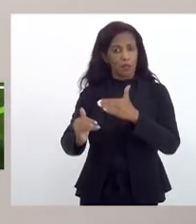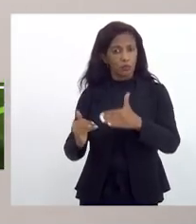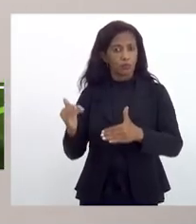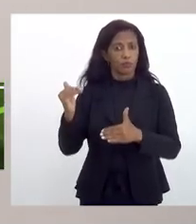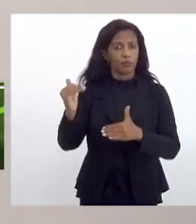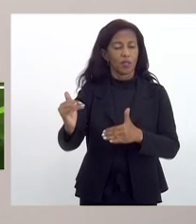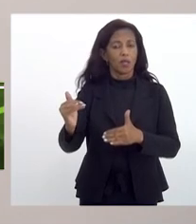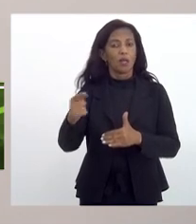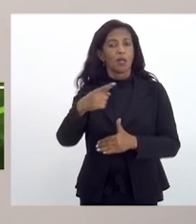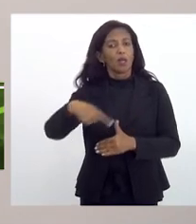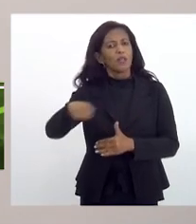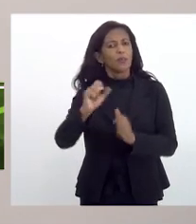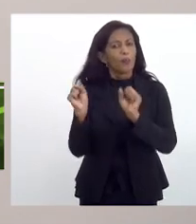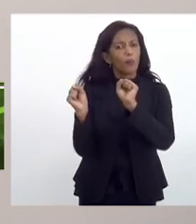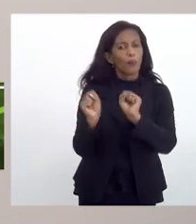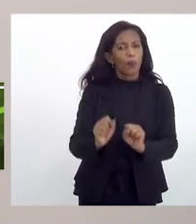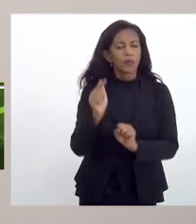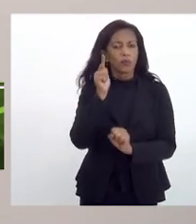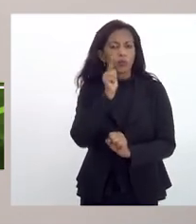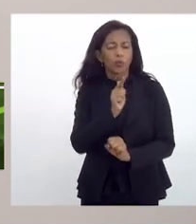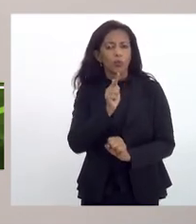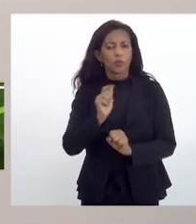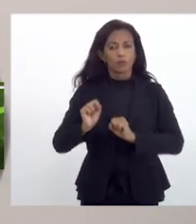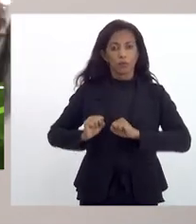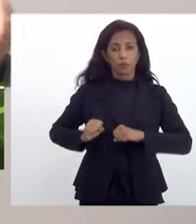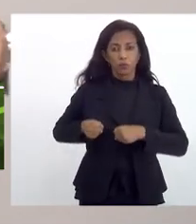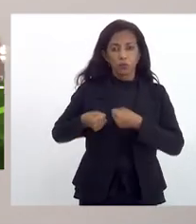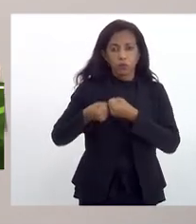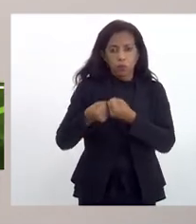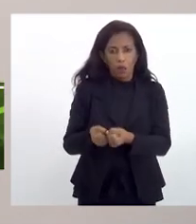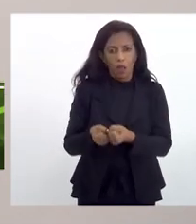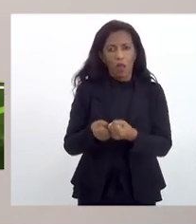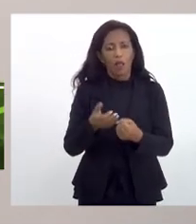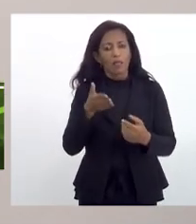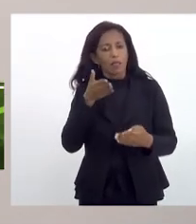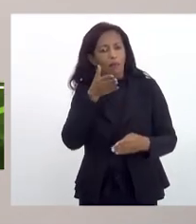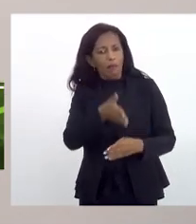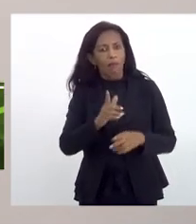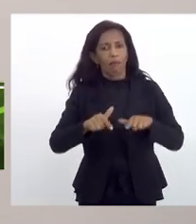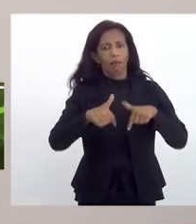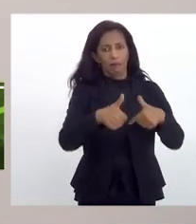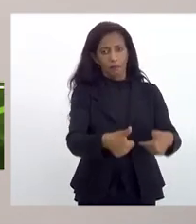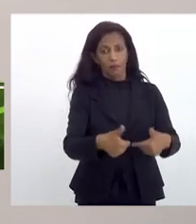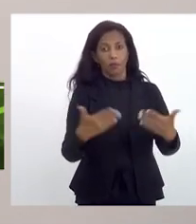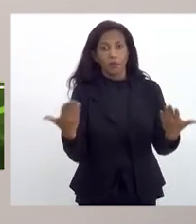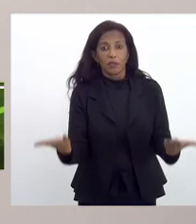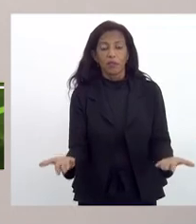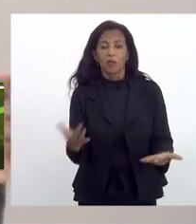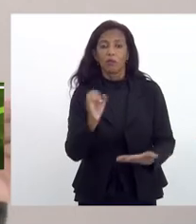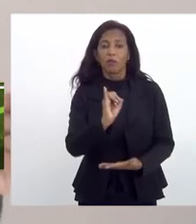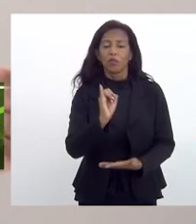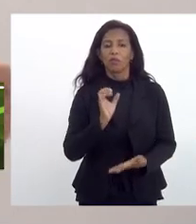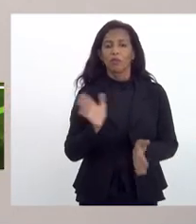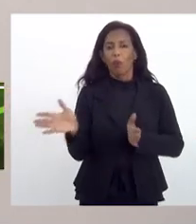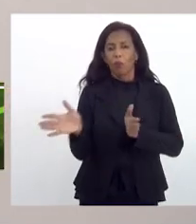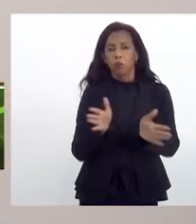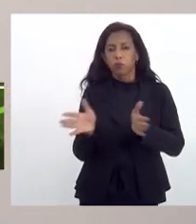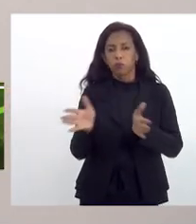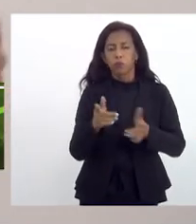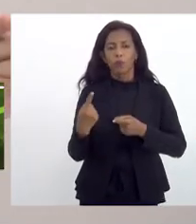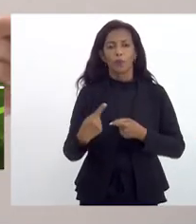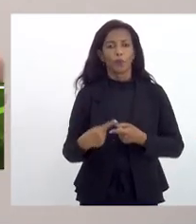a gente possa fazer um empenho naquela determinada ação. Então, isso tem sido um artifício